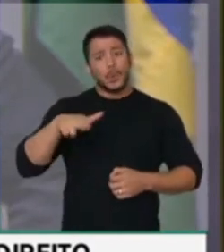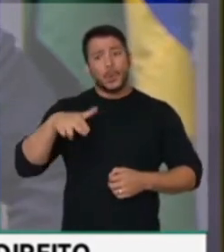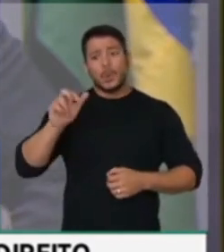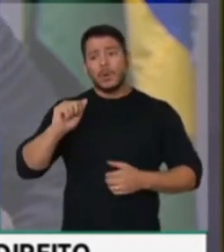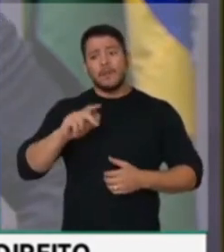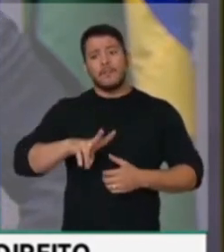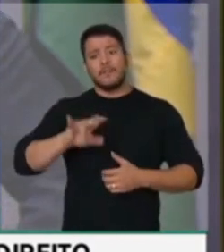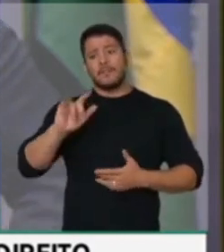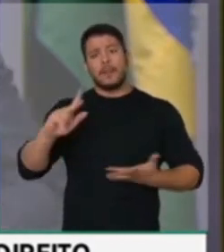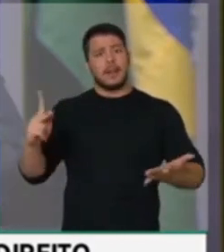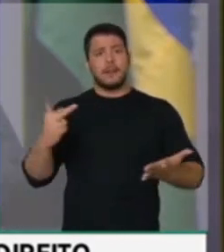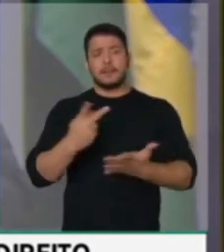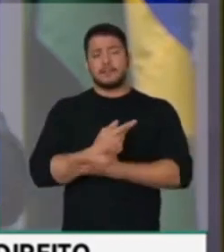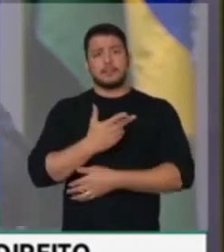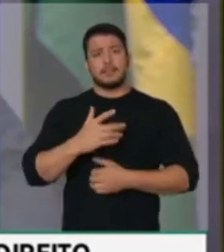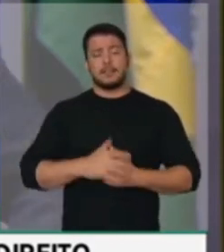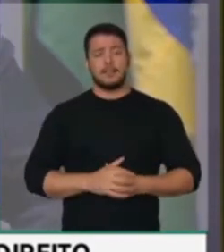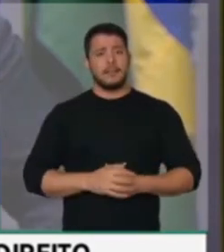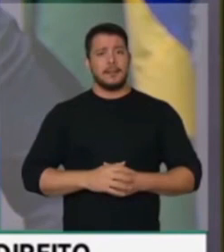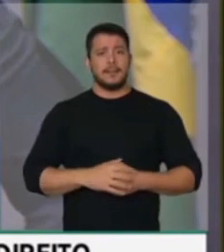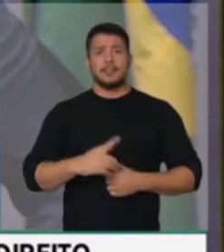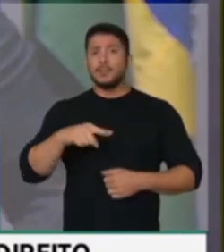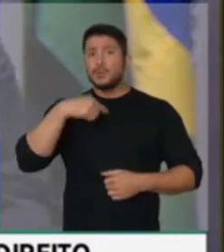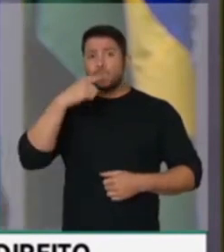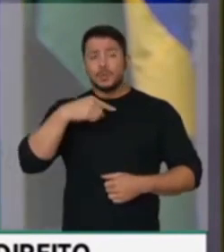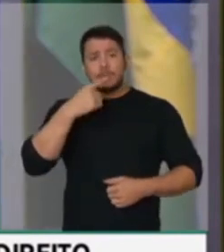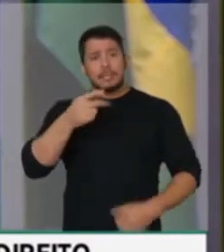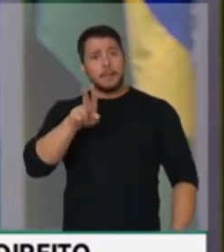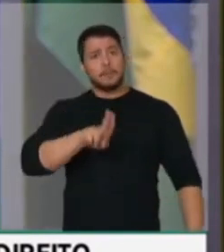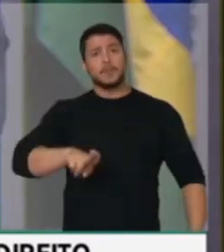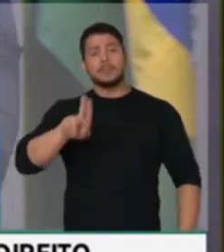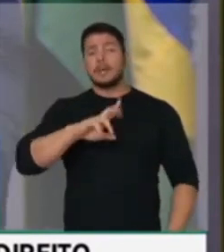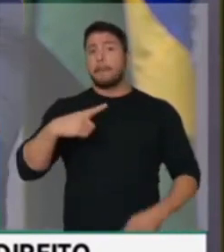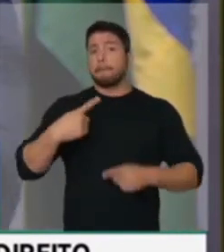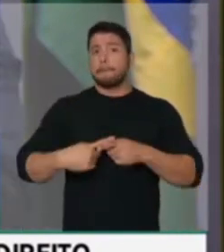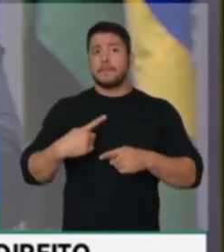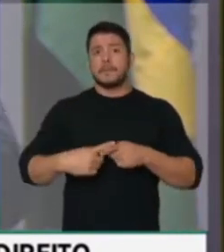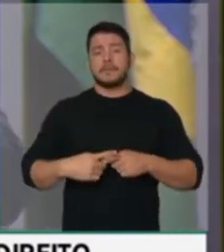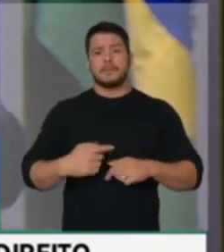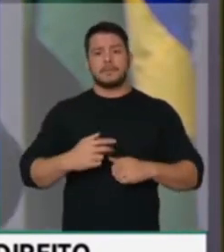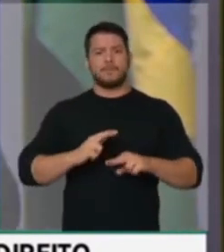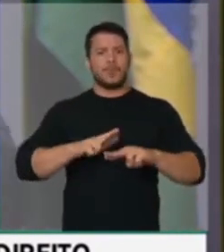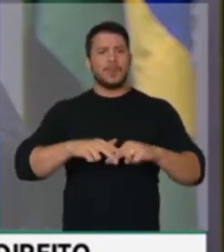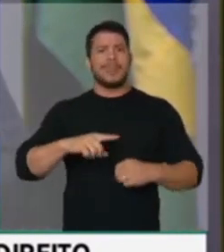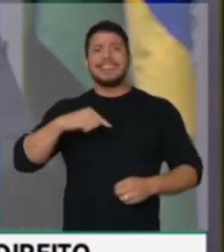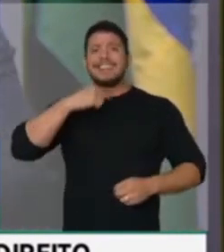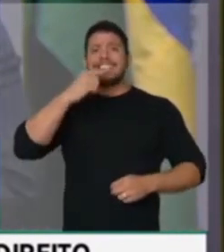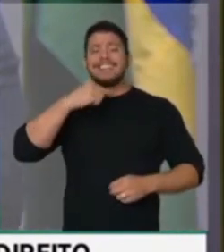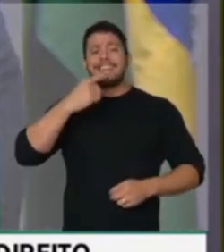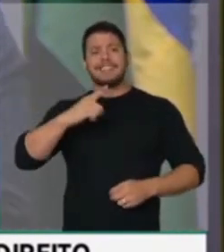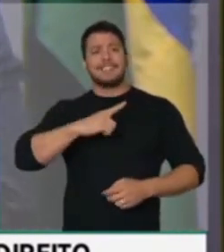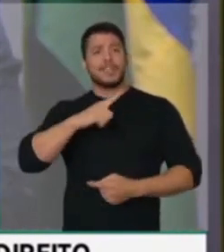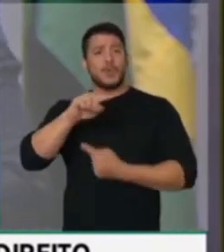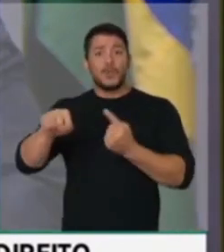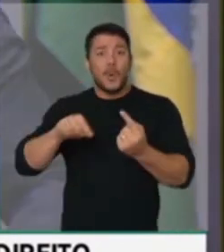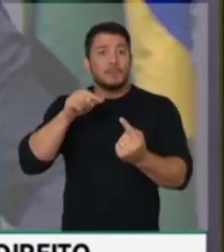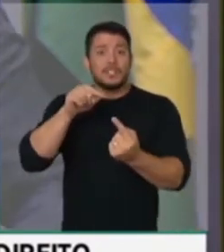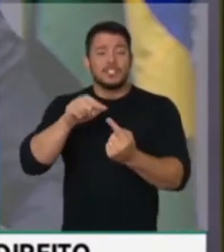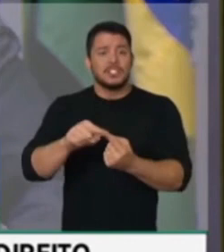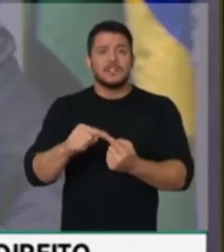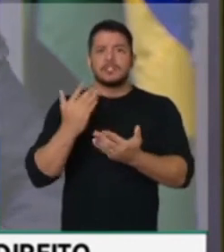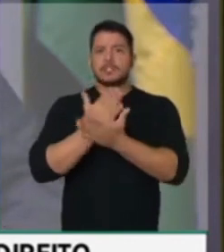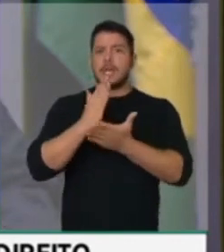Ele é natimorto. Não terá aplicabilidade, porque ninguém tem o fim, a finalidade, o objetivo de abolir o